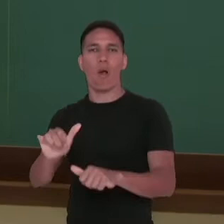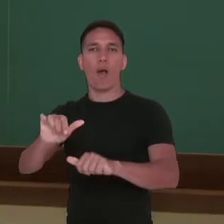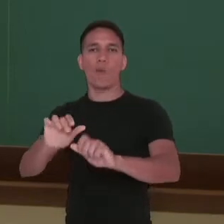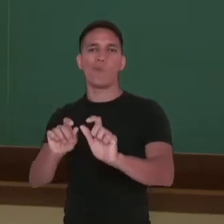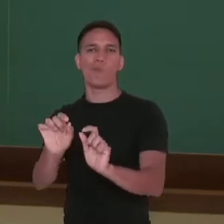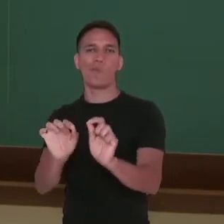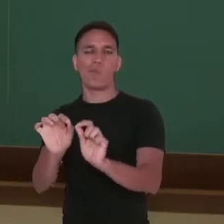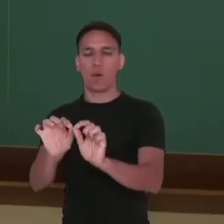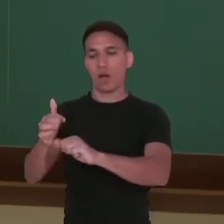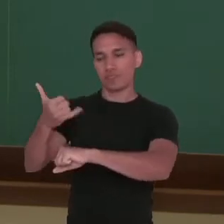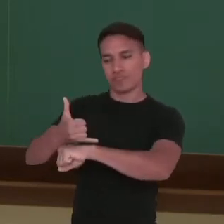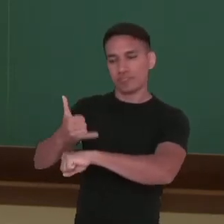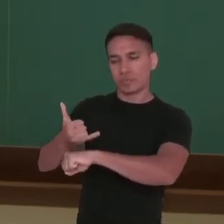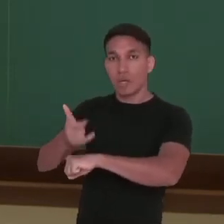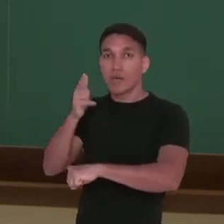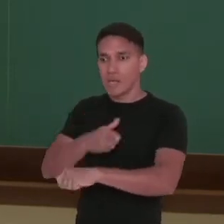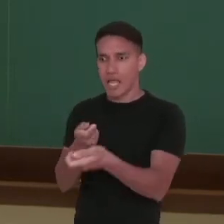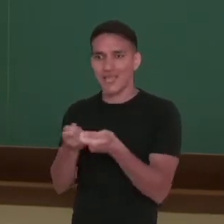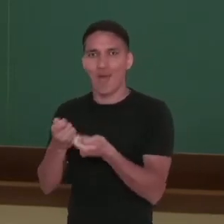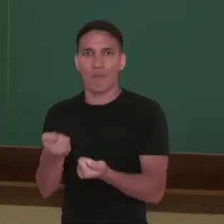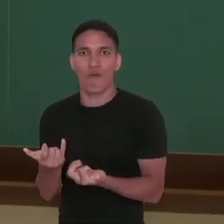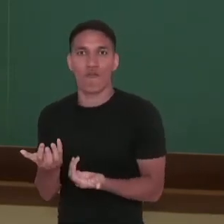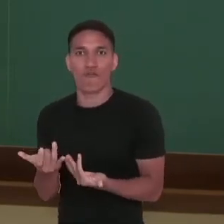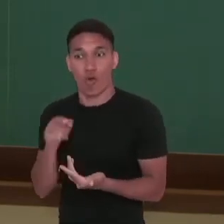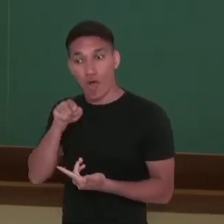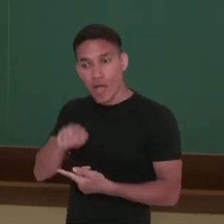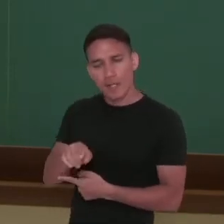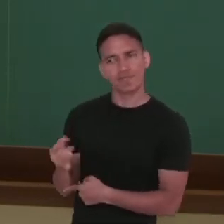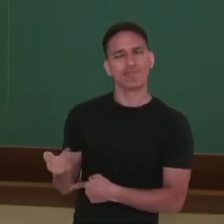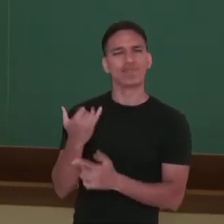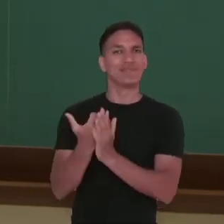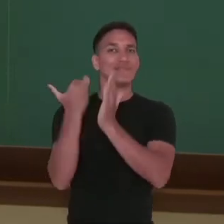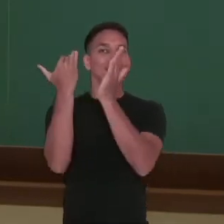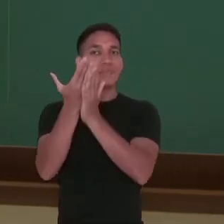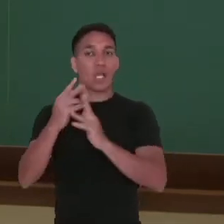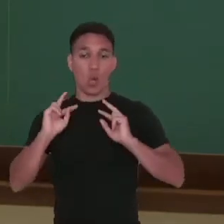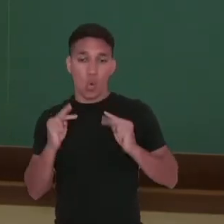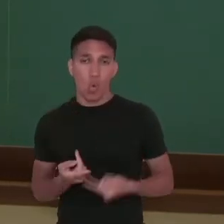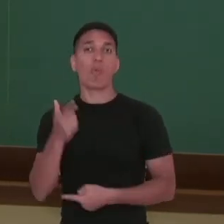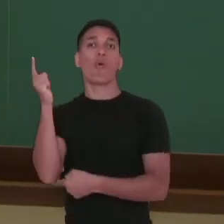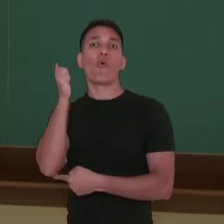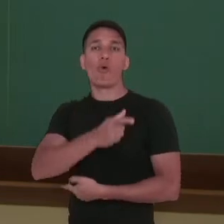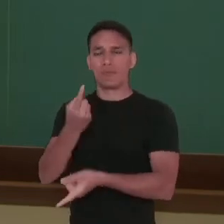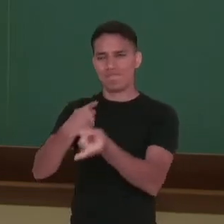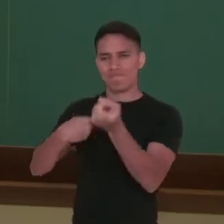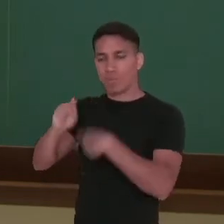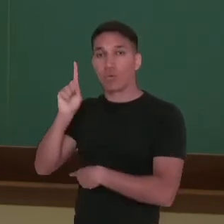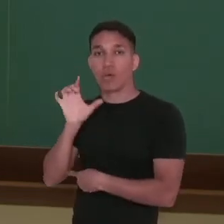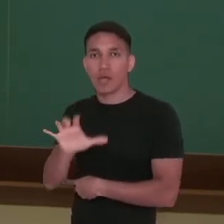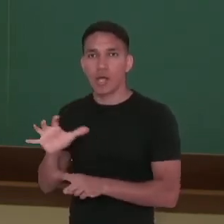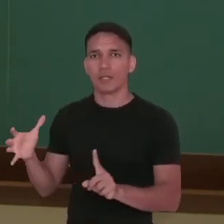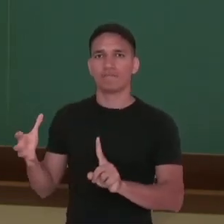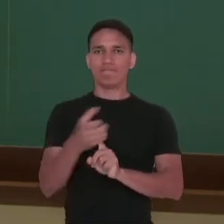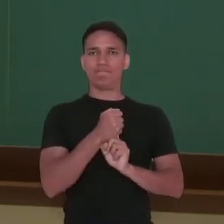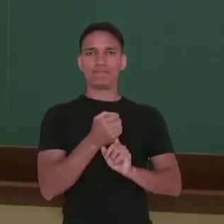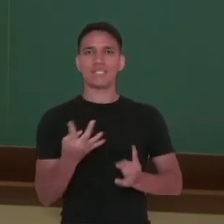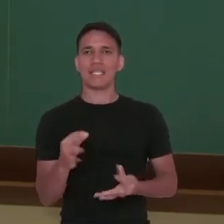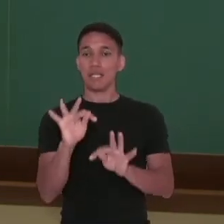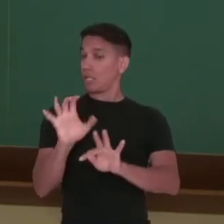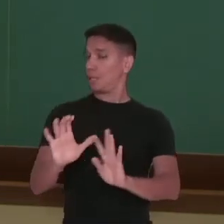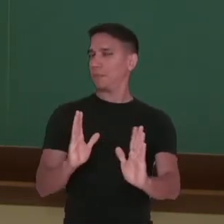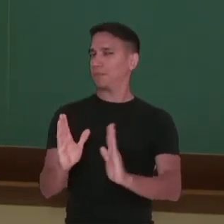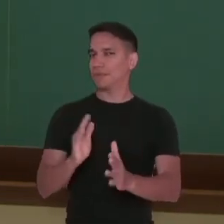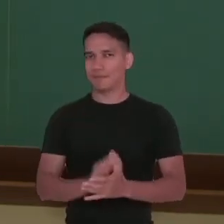esse domínio do fogo foi primordial para que o ser humano dominasse essa tecnologia dessa